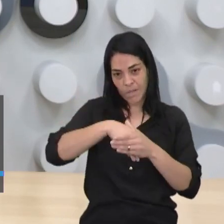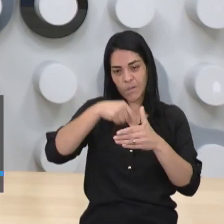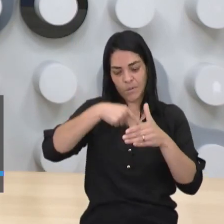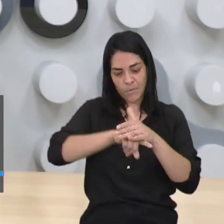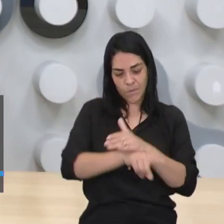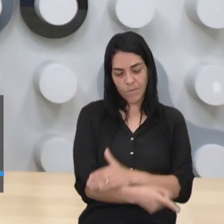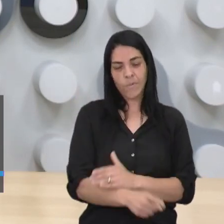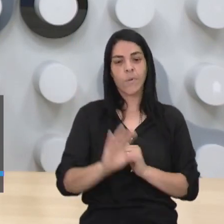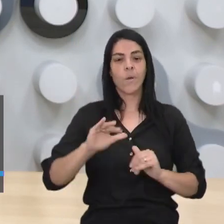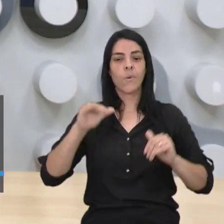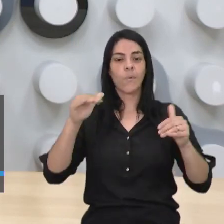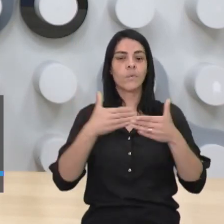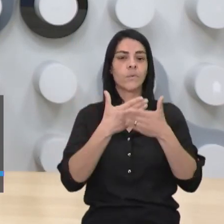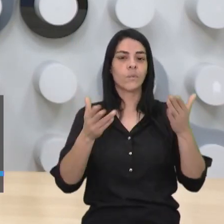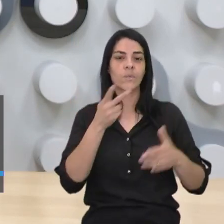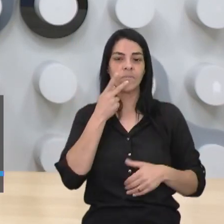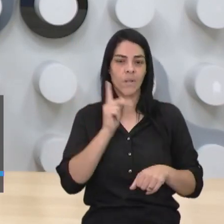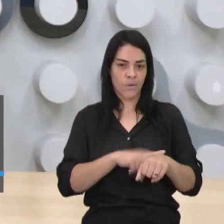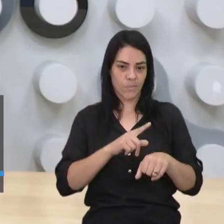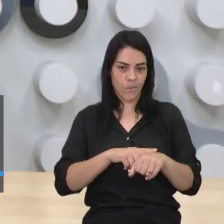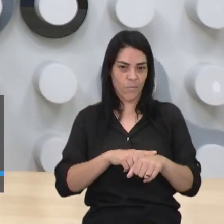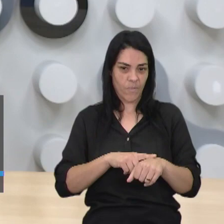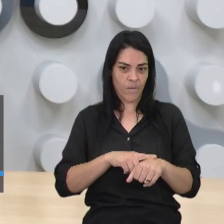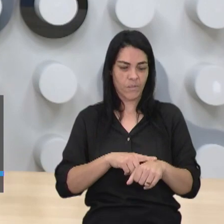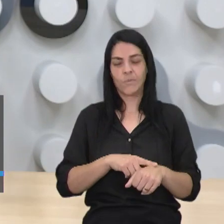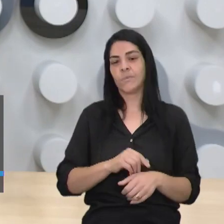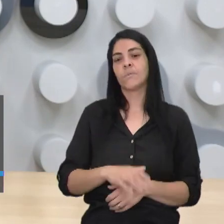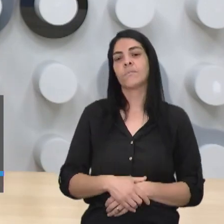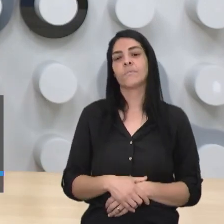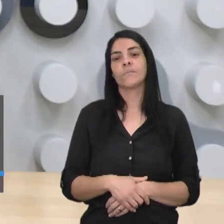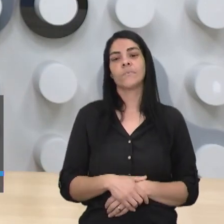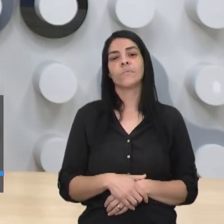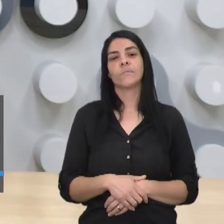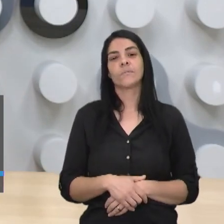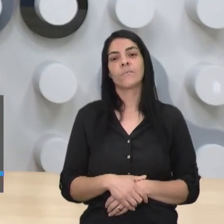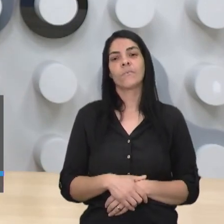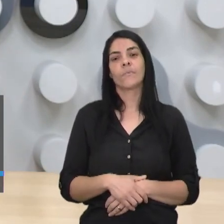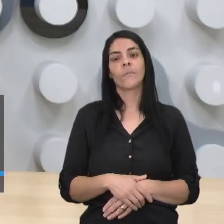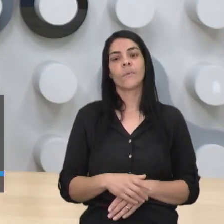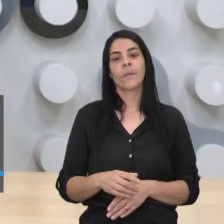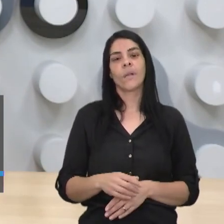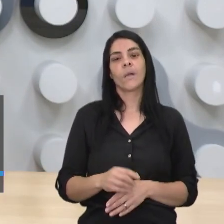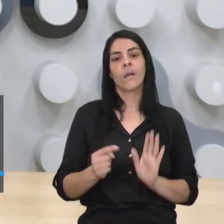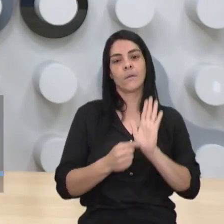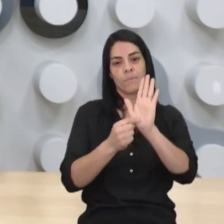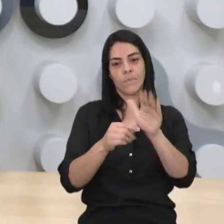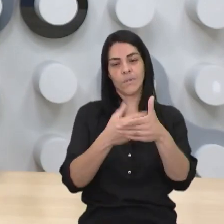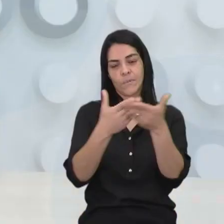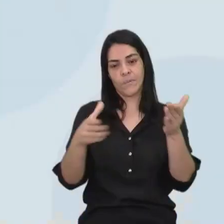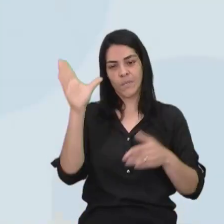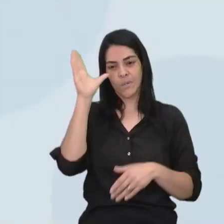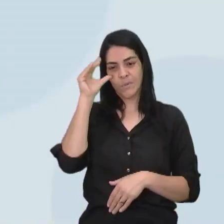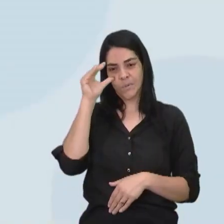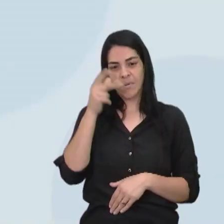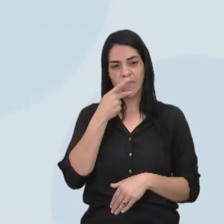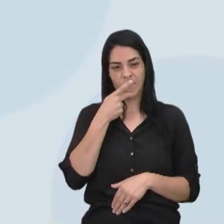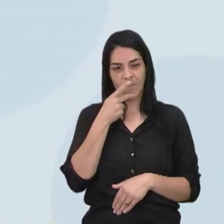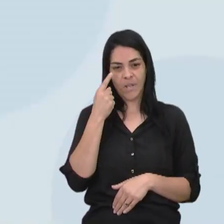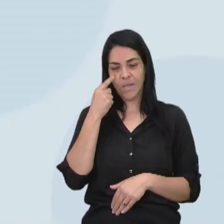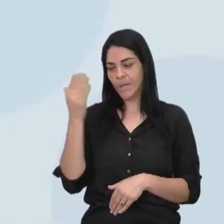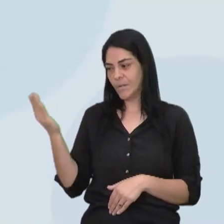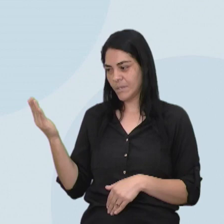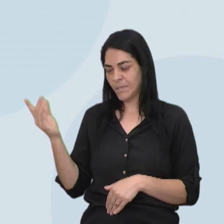dos momentos específicos, tá certo? Bom, aí eu trouxe para vocês uma curiosidade. Falei lá que o